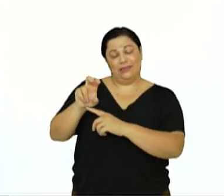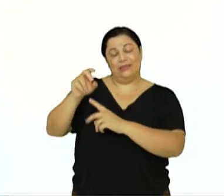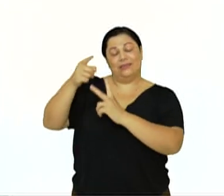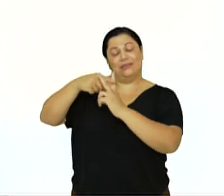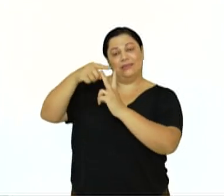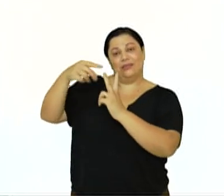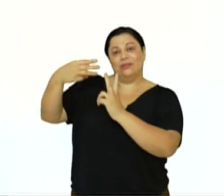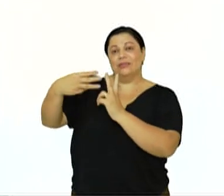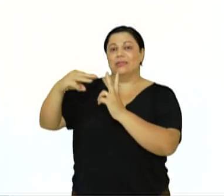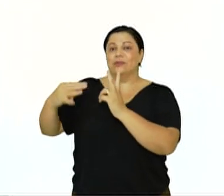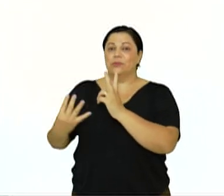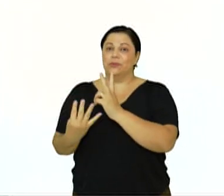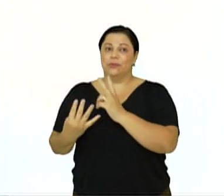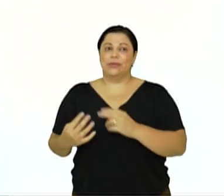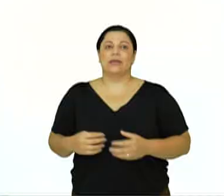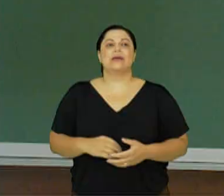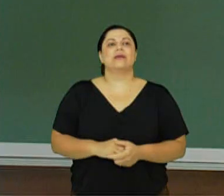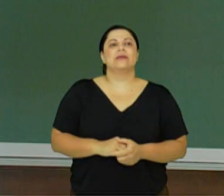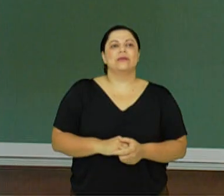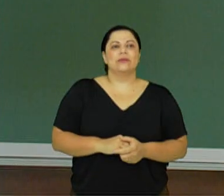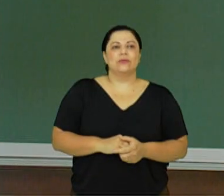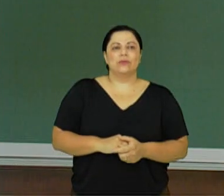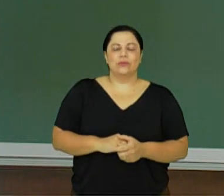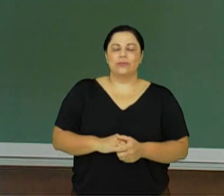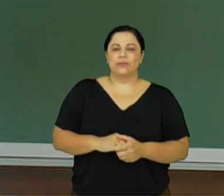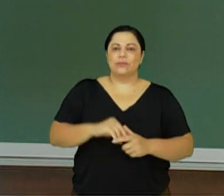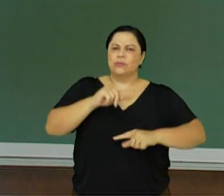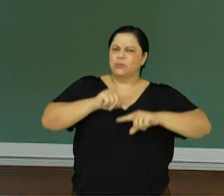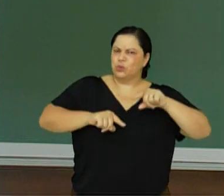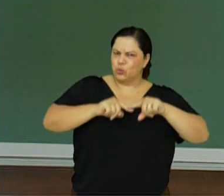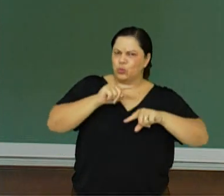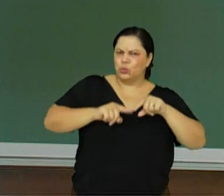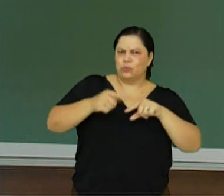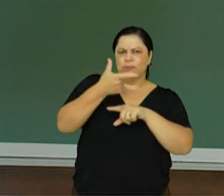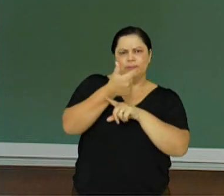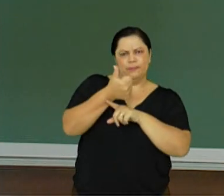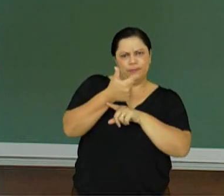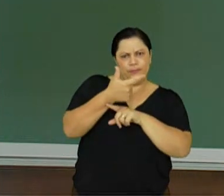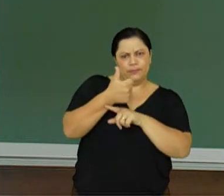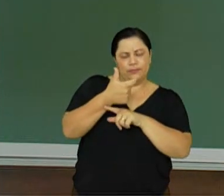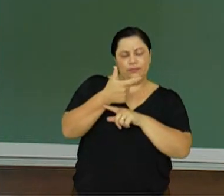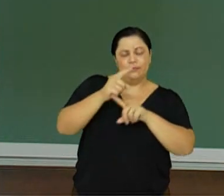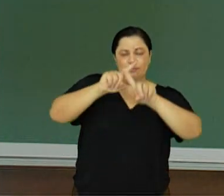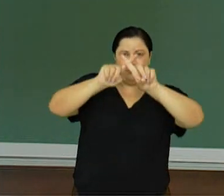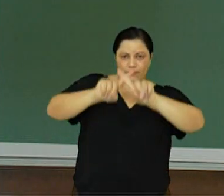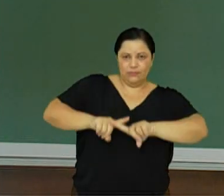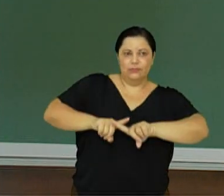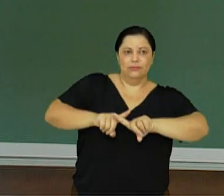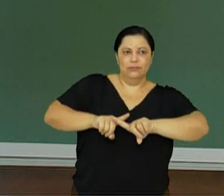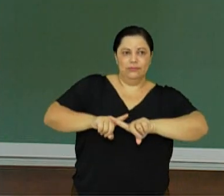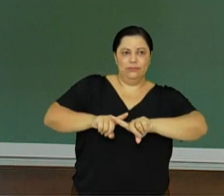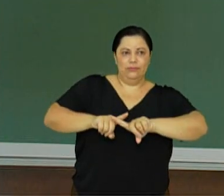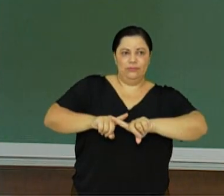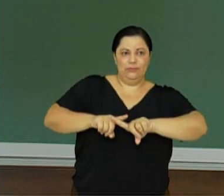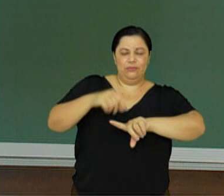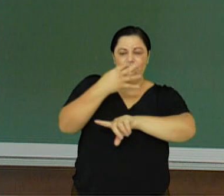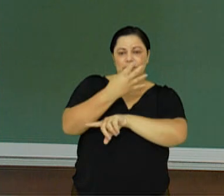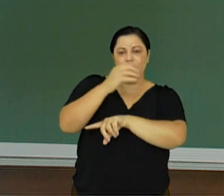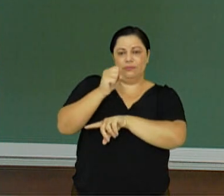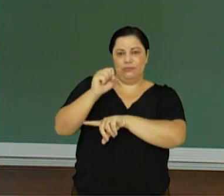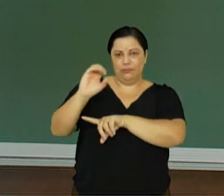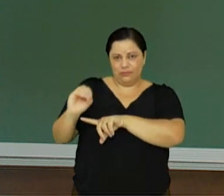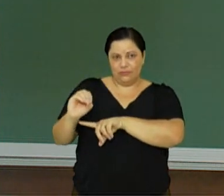4. Aqui fizemos o produto. O 12 passa multiplicando aqui, ele vai ficar 480.